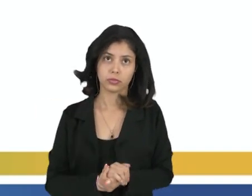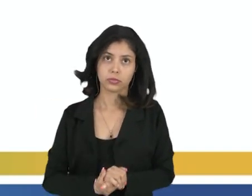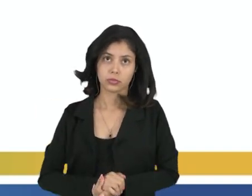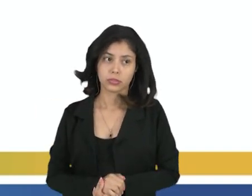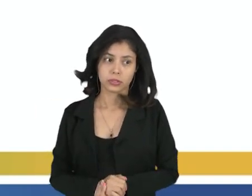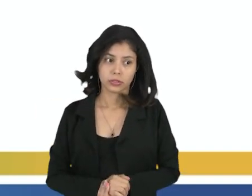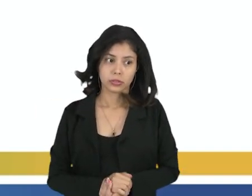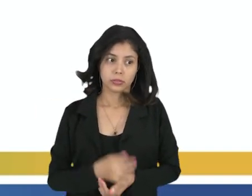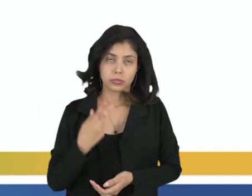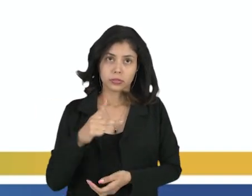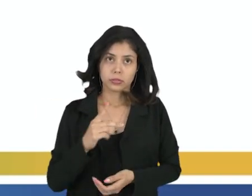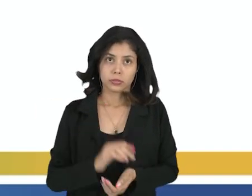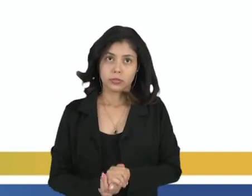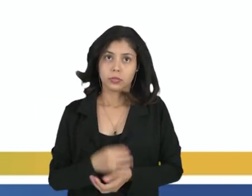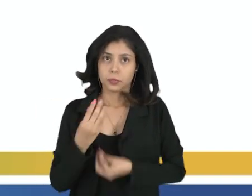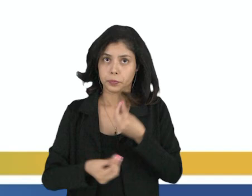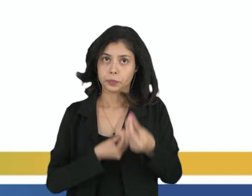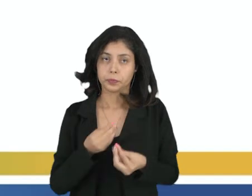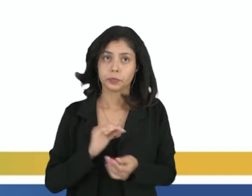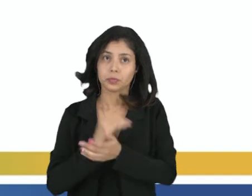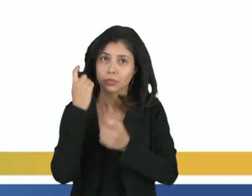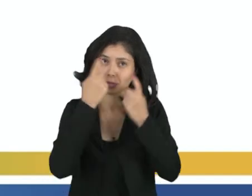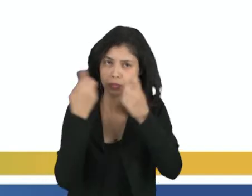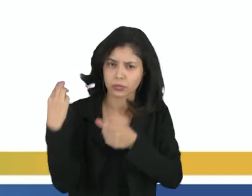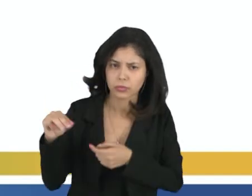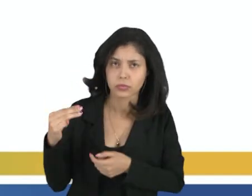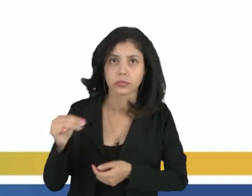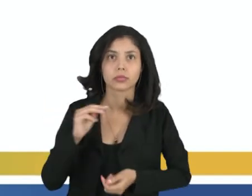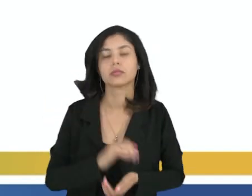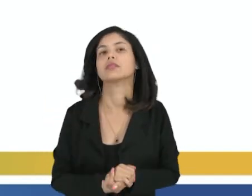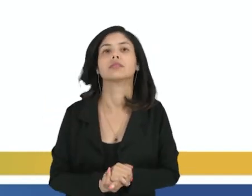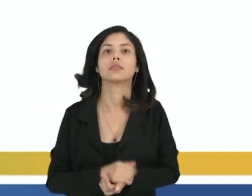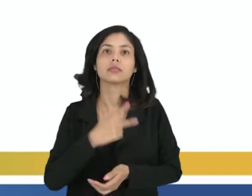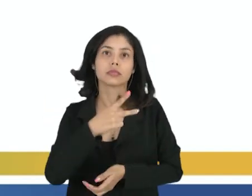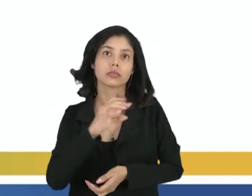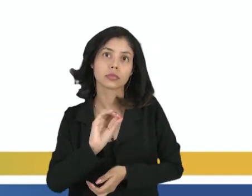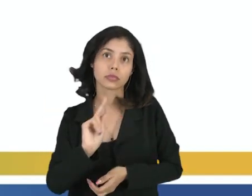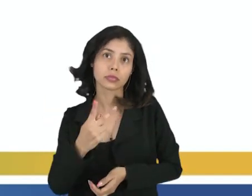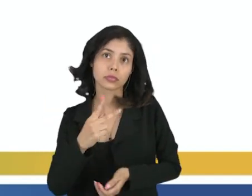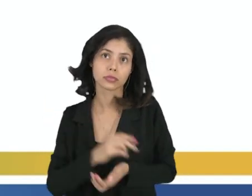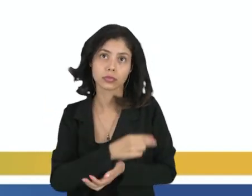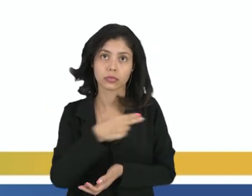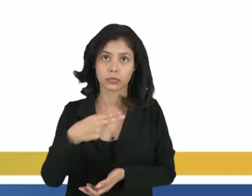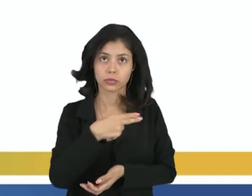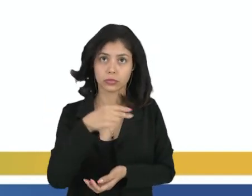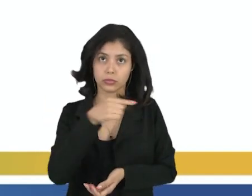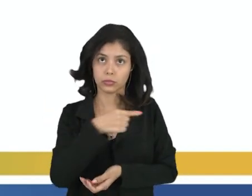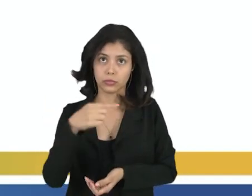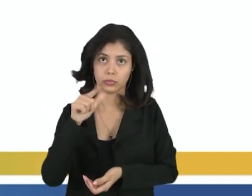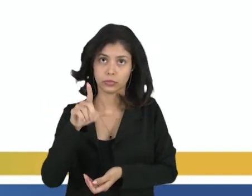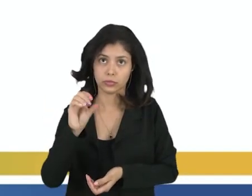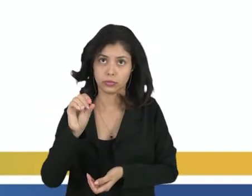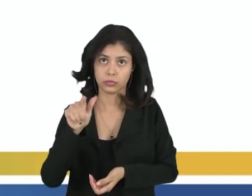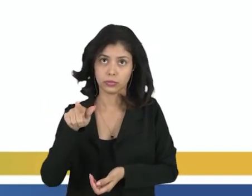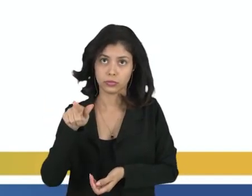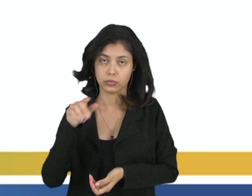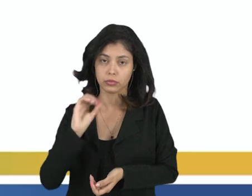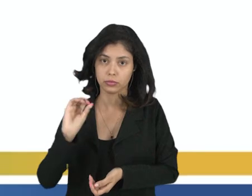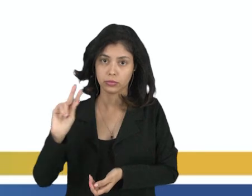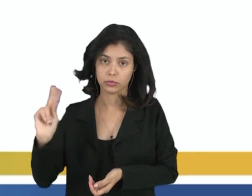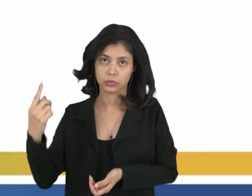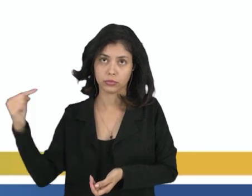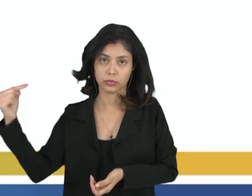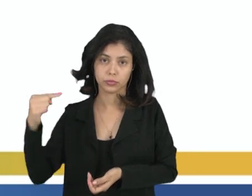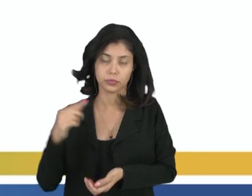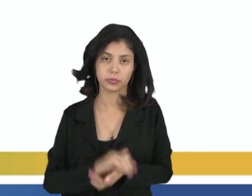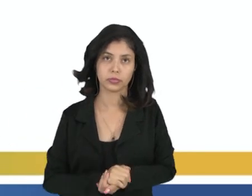solução. E como que a gente pode determinar? Através dessa expressão matemática. pOH é igual menos log da